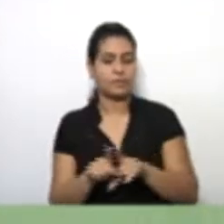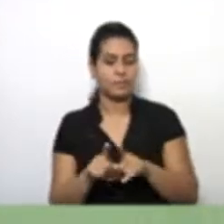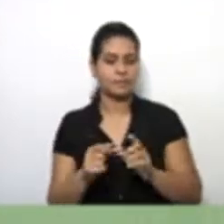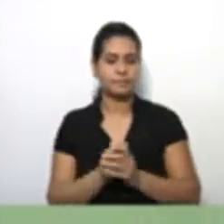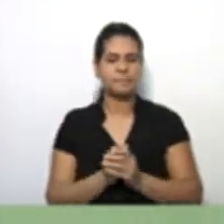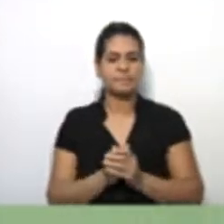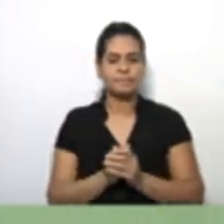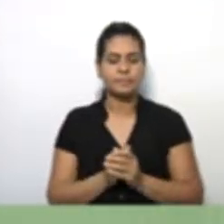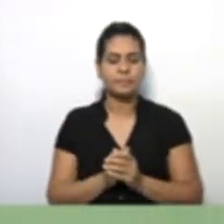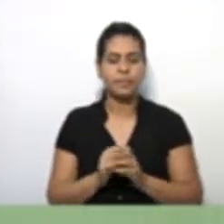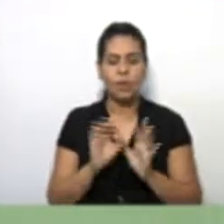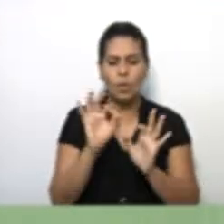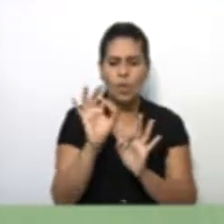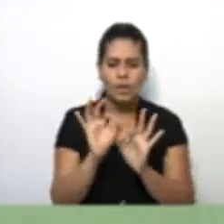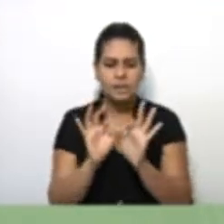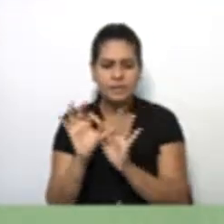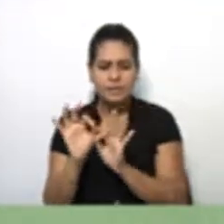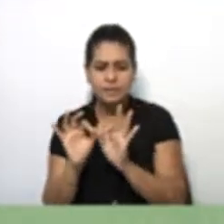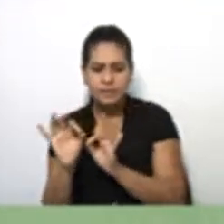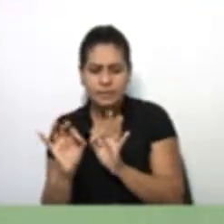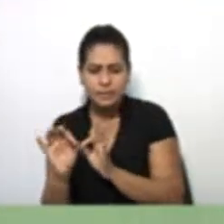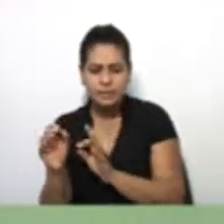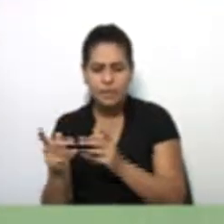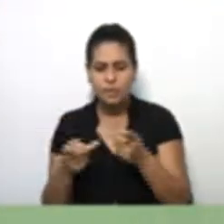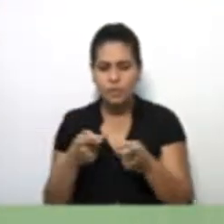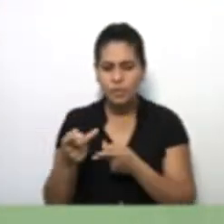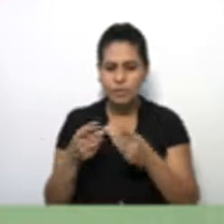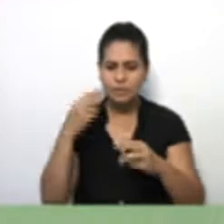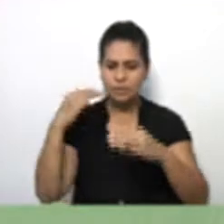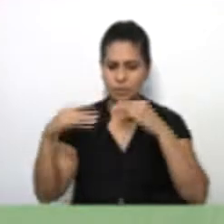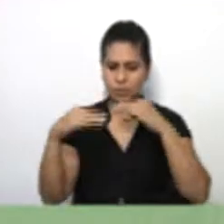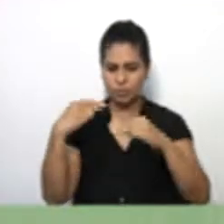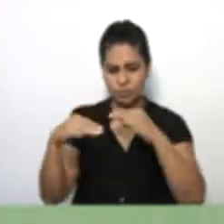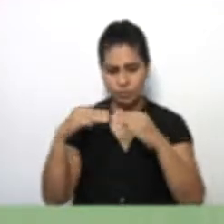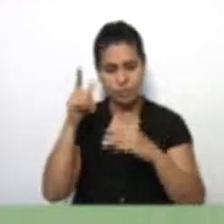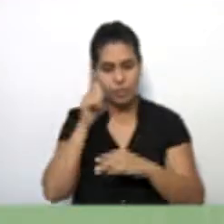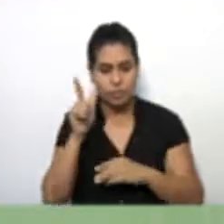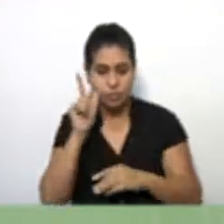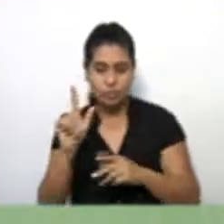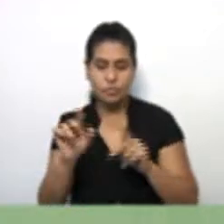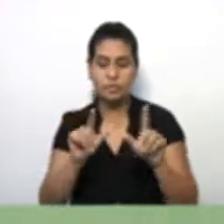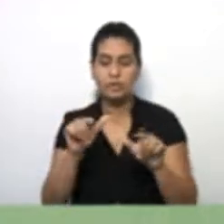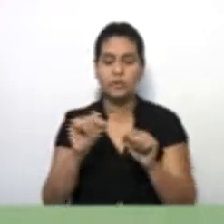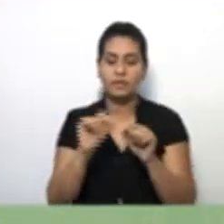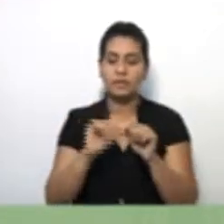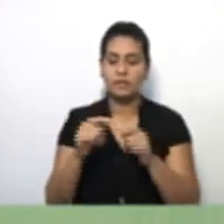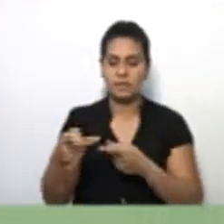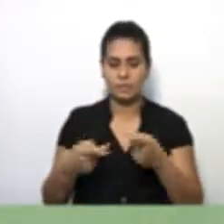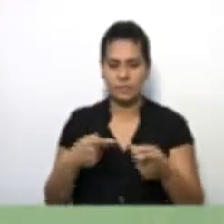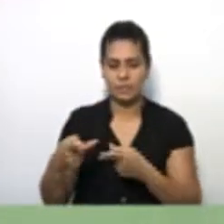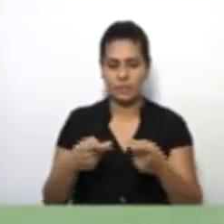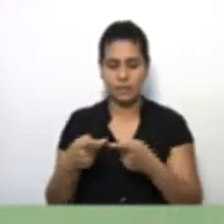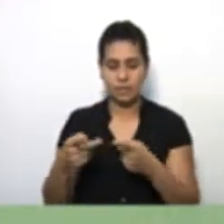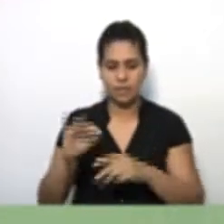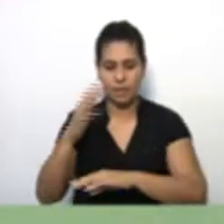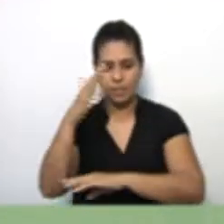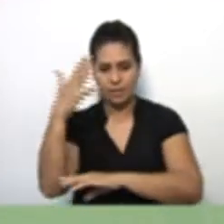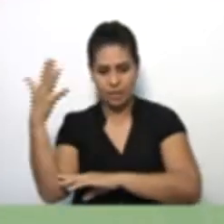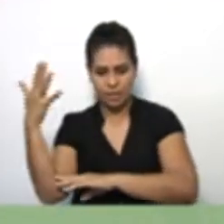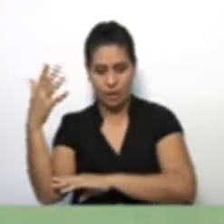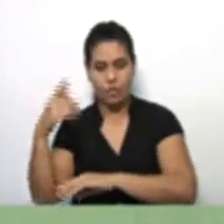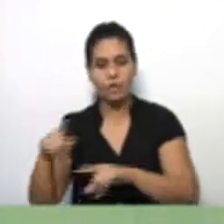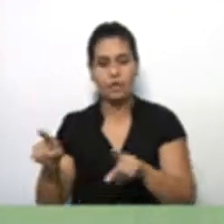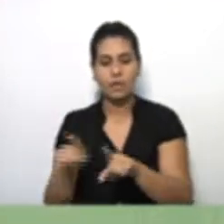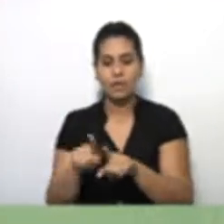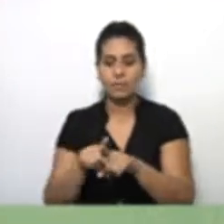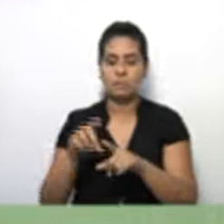quê? Detalhar o processo e a metodologia utilizados para o planejamento. Tais coisas o quê? Análise ambiental, que é análise de